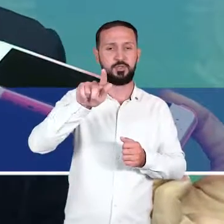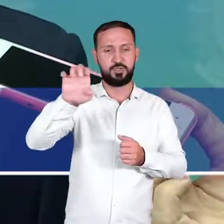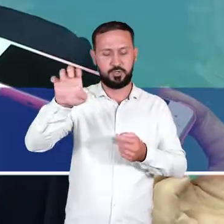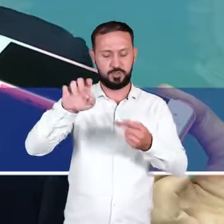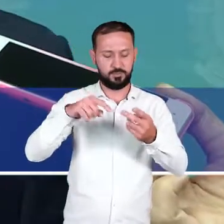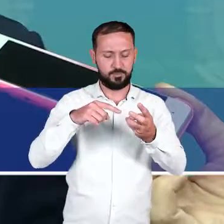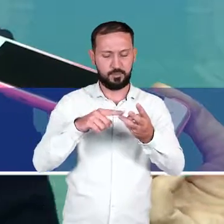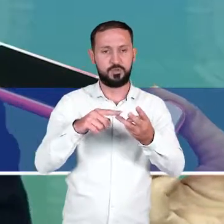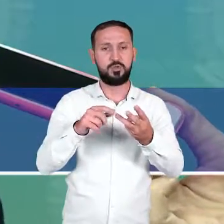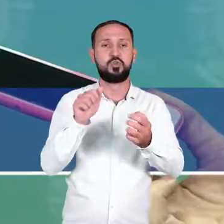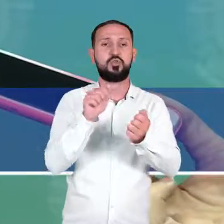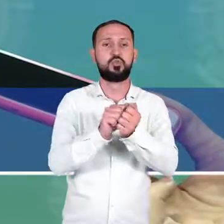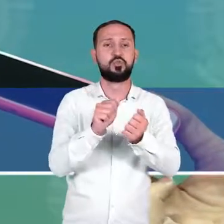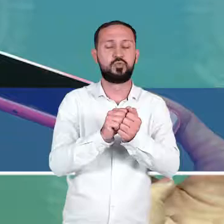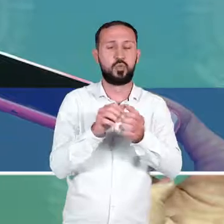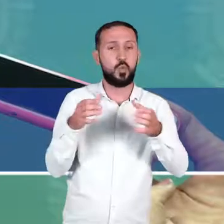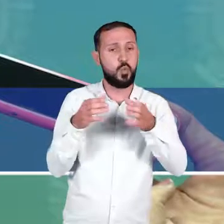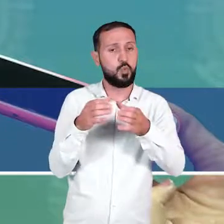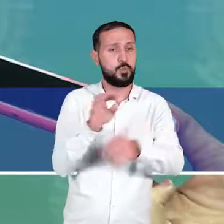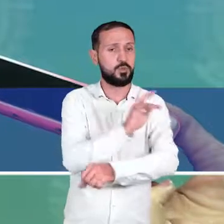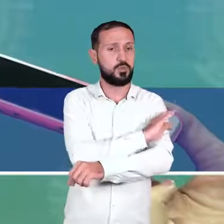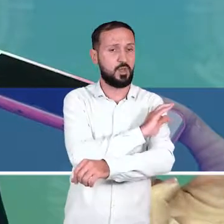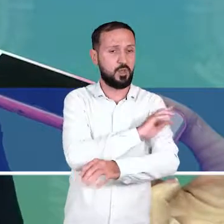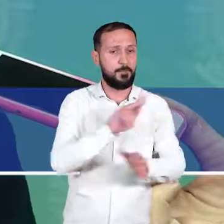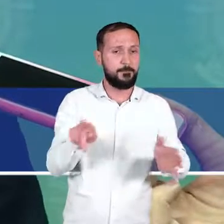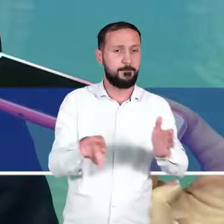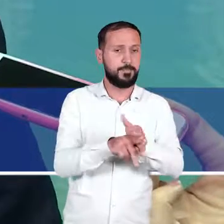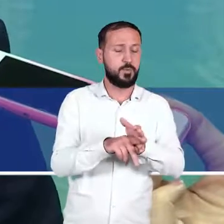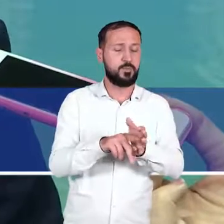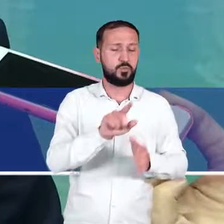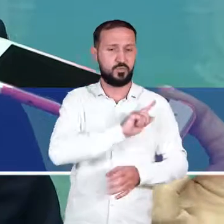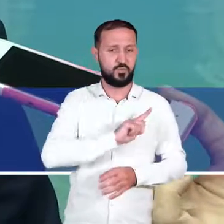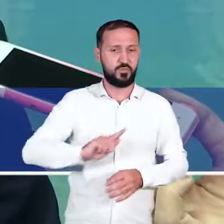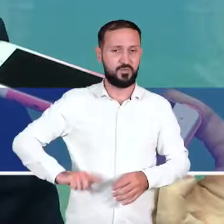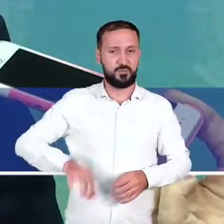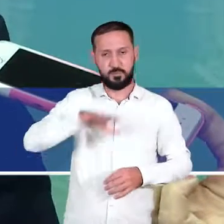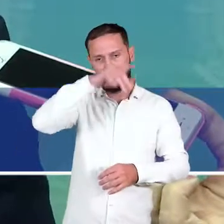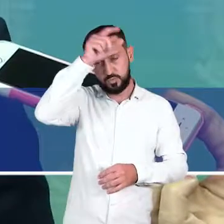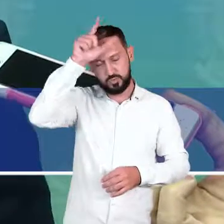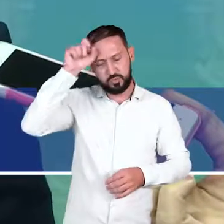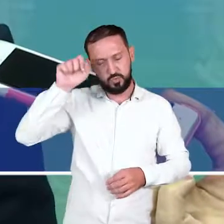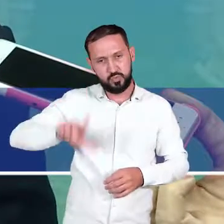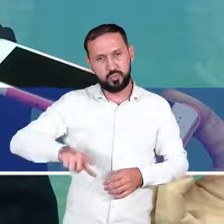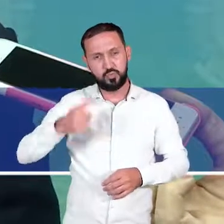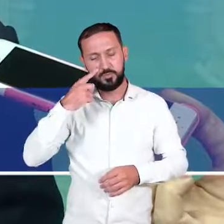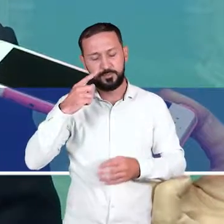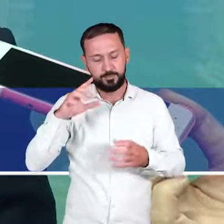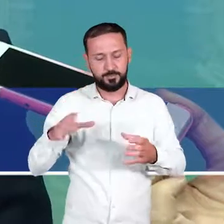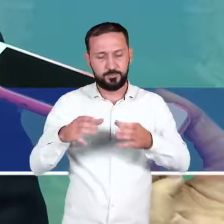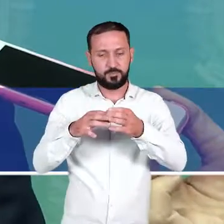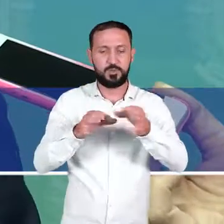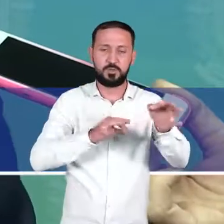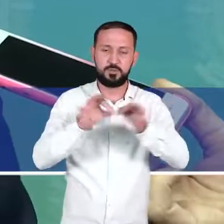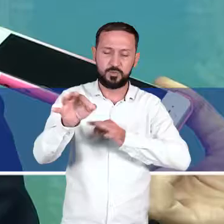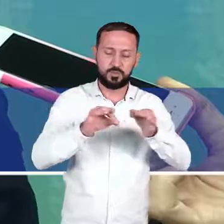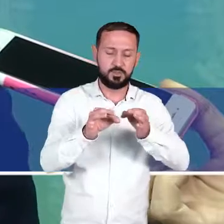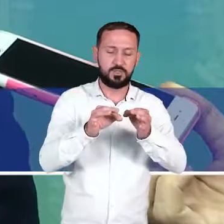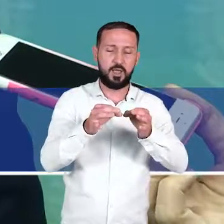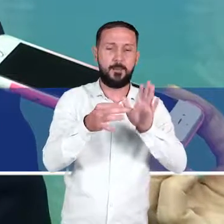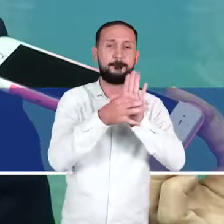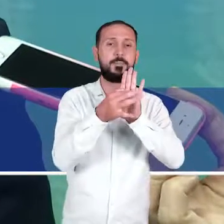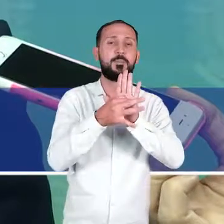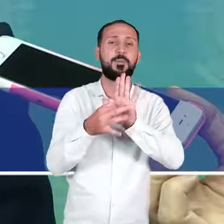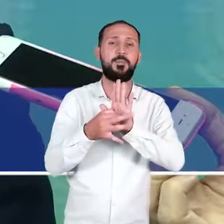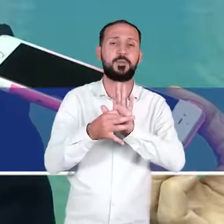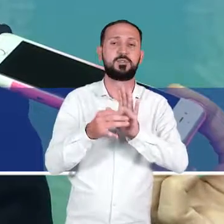IBGE e junto com a equipe técnica do governo do estado, vamos fazer uma